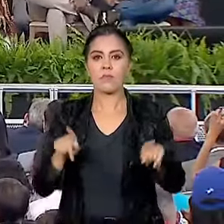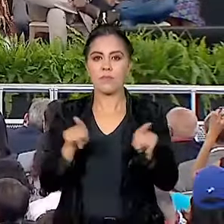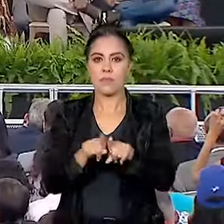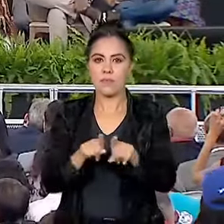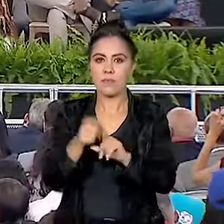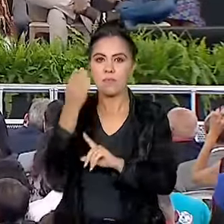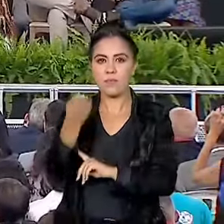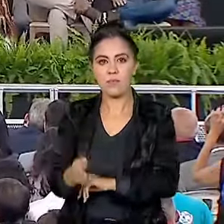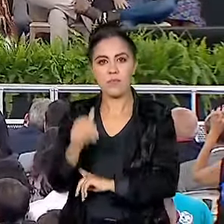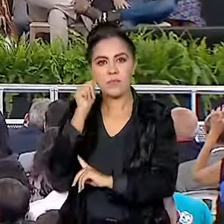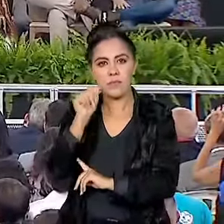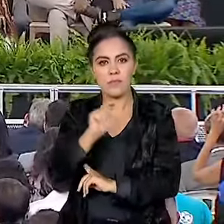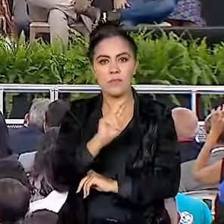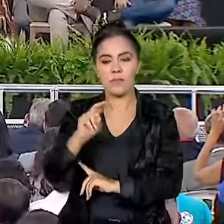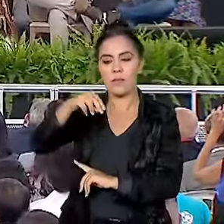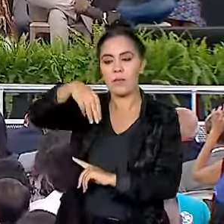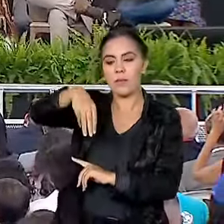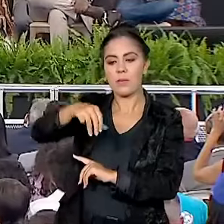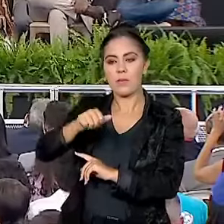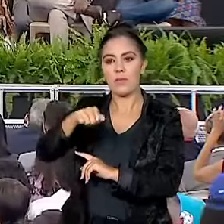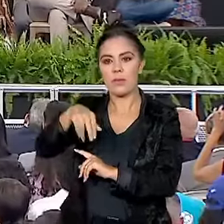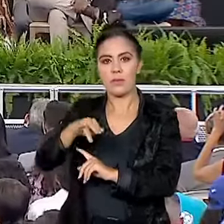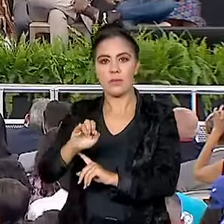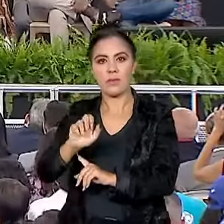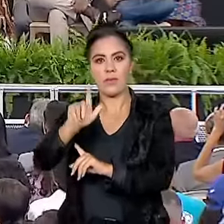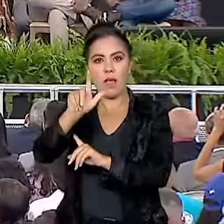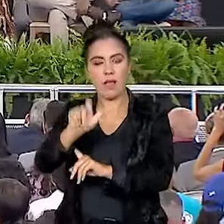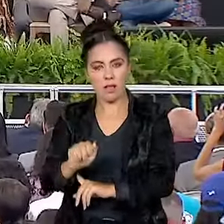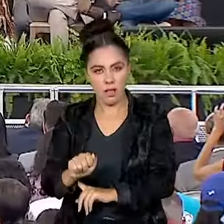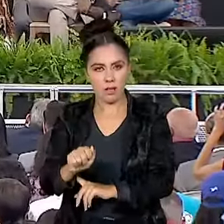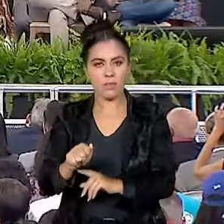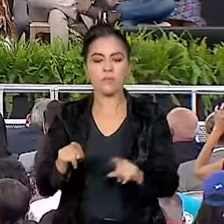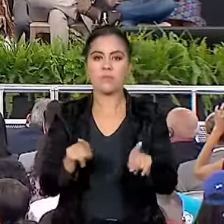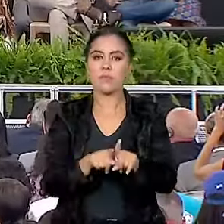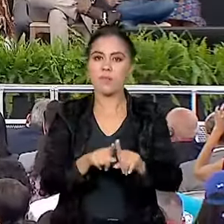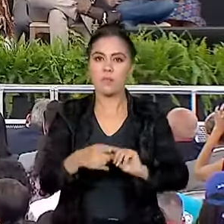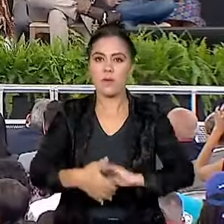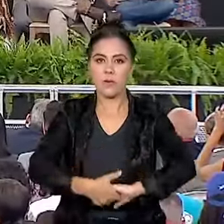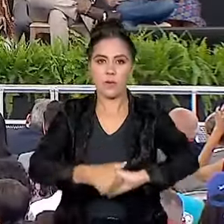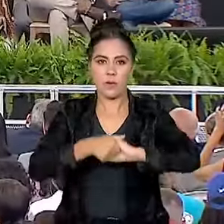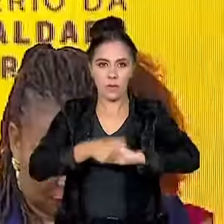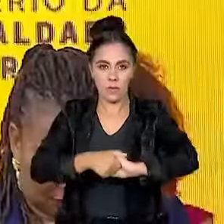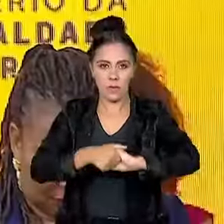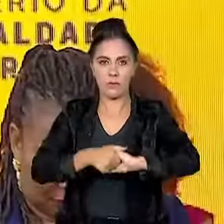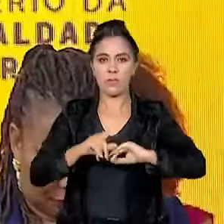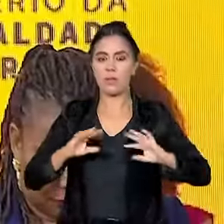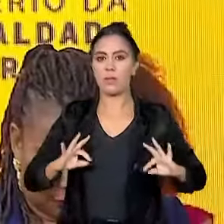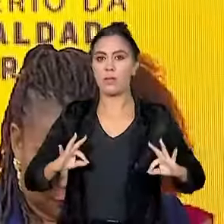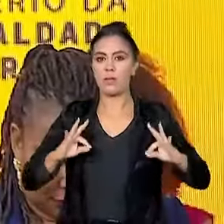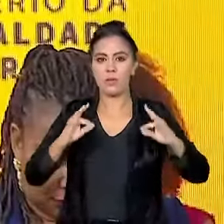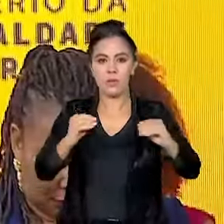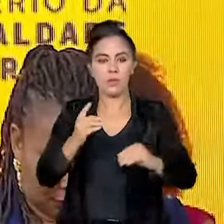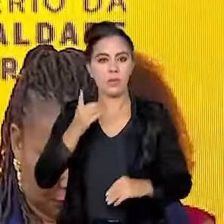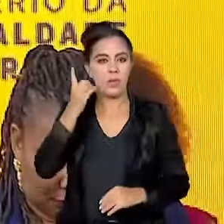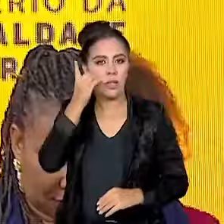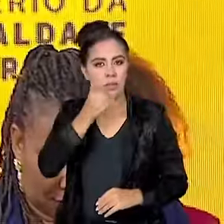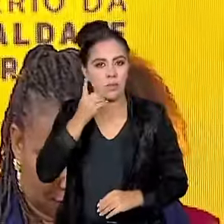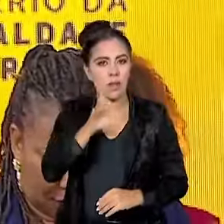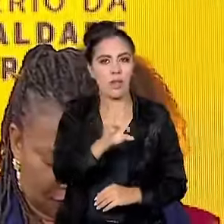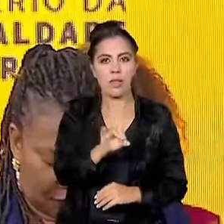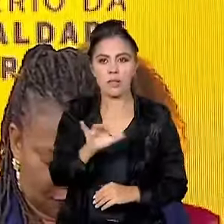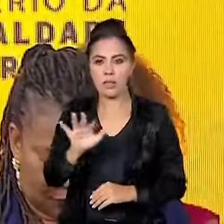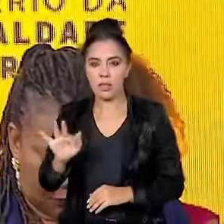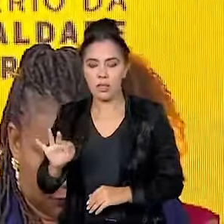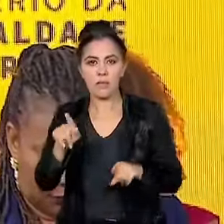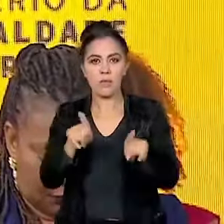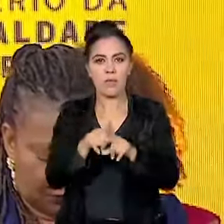Miranda, que representa aqui o Fórum de Juventude. Eu queria também cumprimentar todos os deputados distritais. Estou vendo